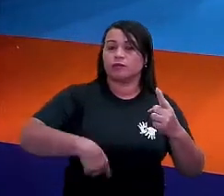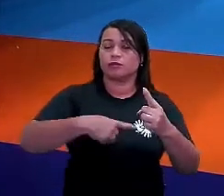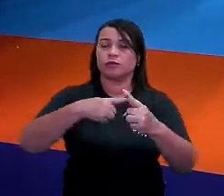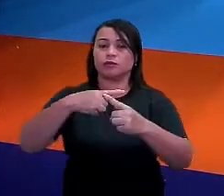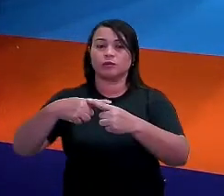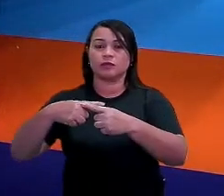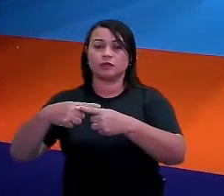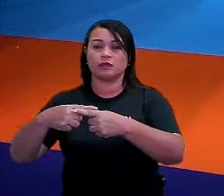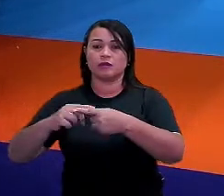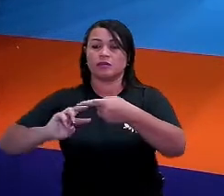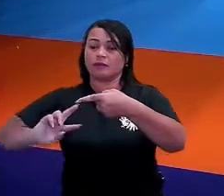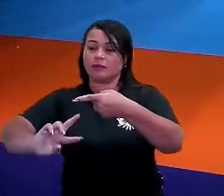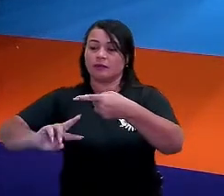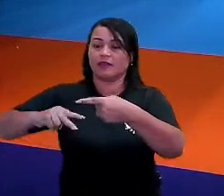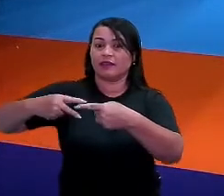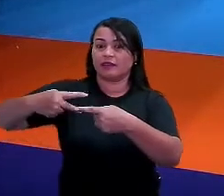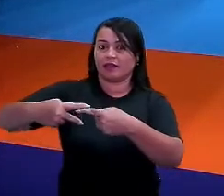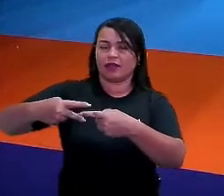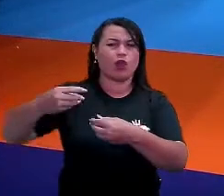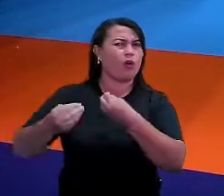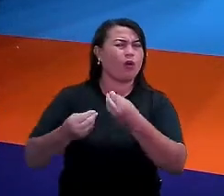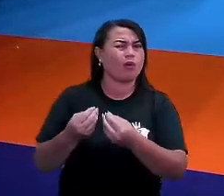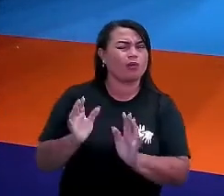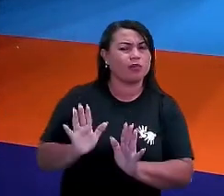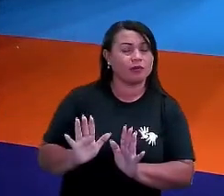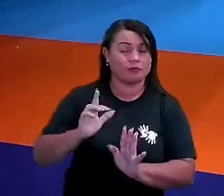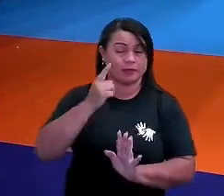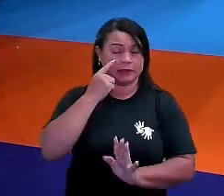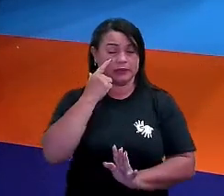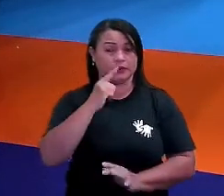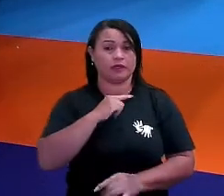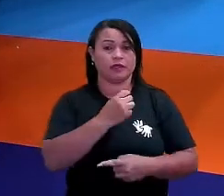da segunda. Opa, professora, tenho duas